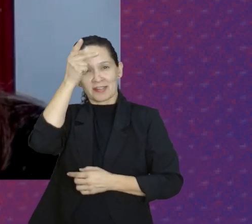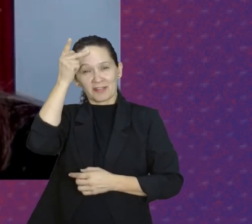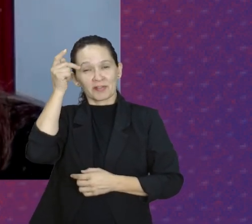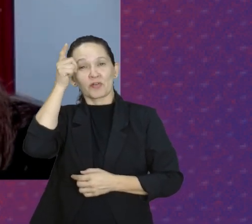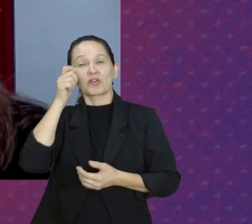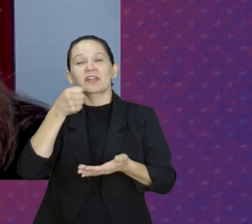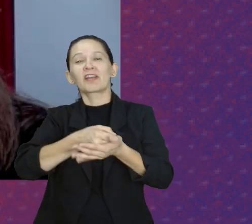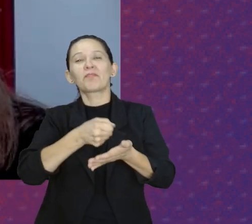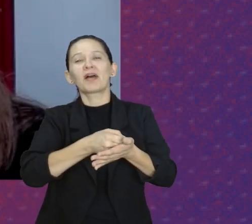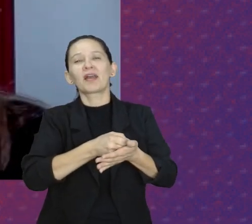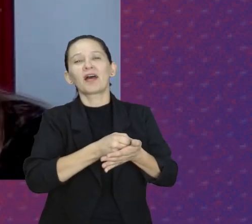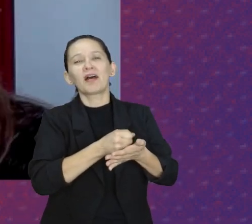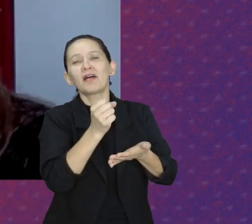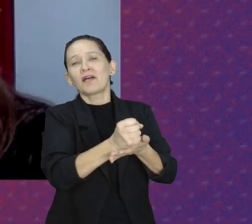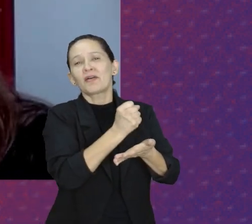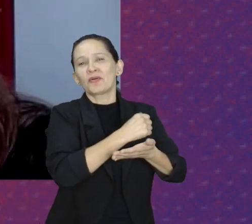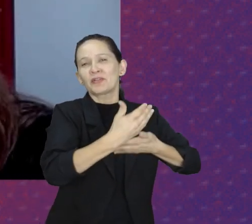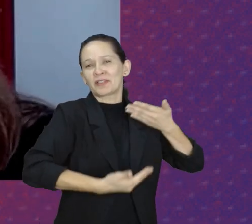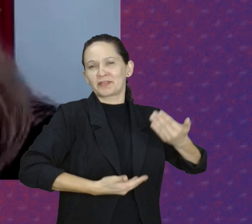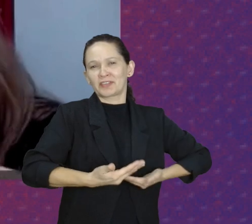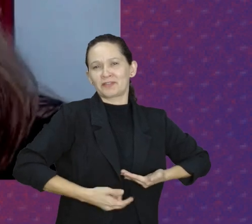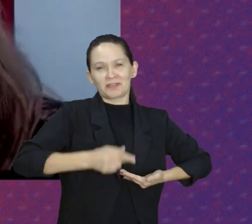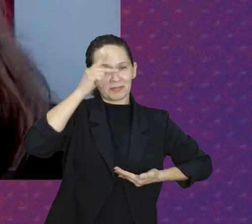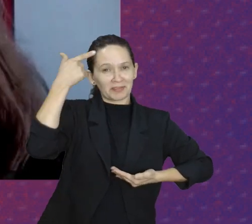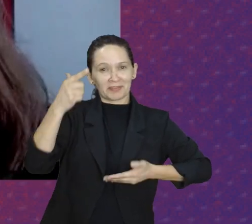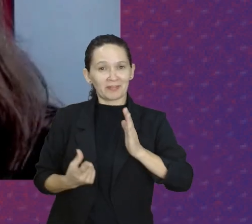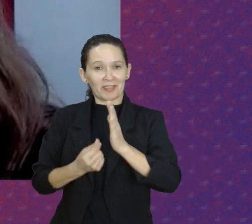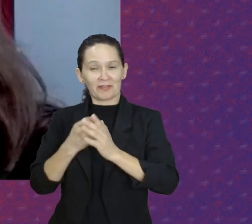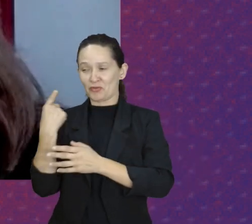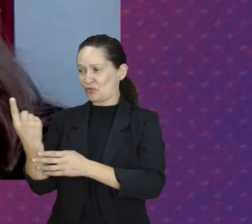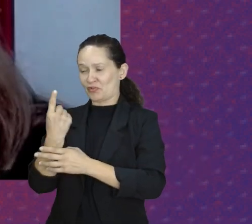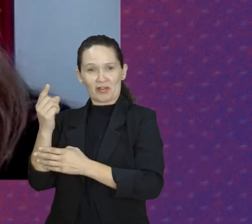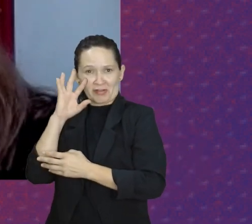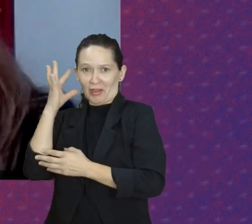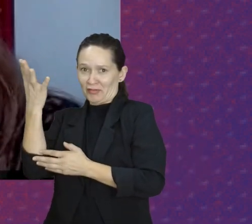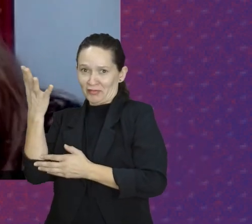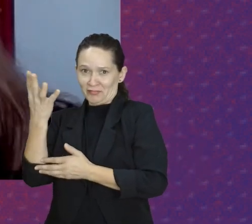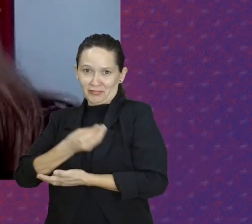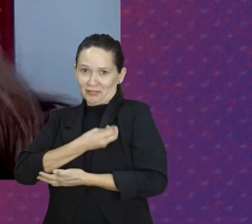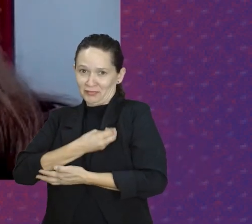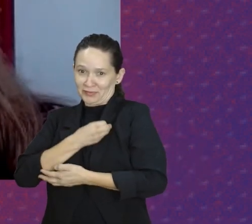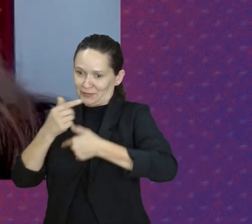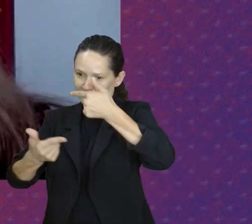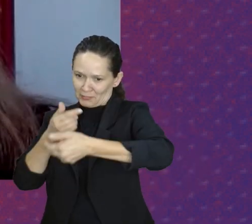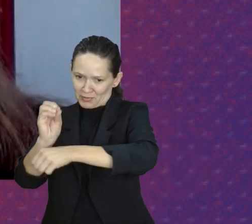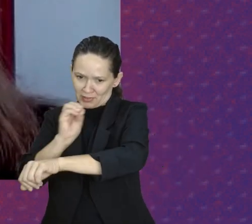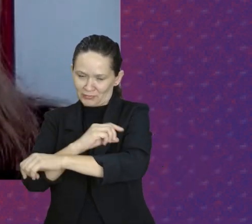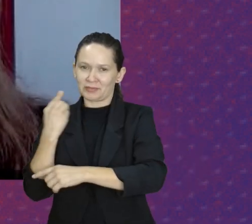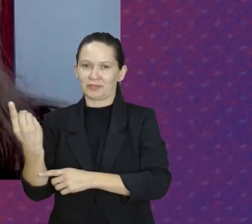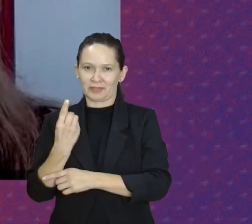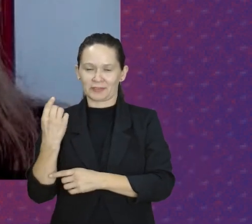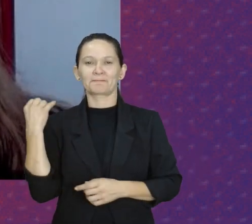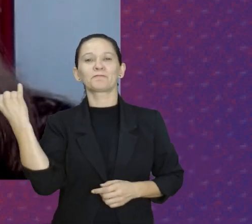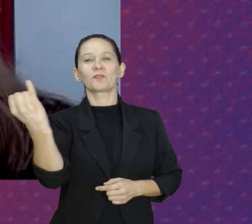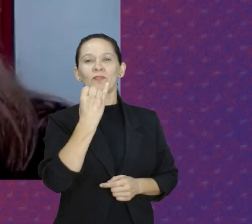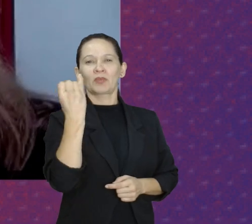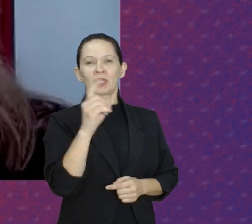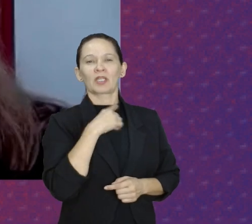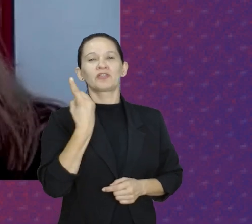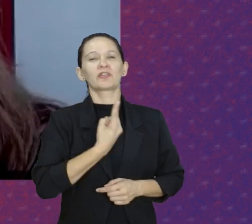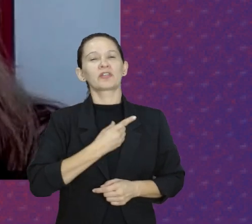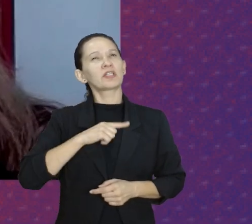conseguem acessar serviços, as pessoas que não têm têm que se virar em meio à precariedade. É importante a gente